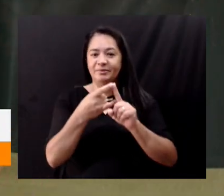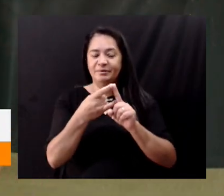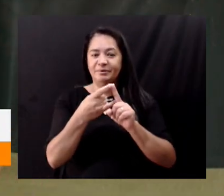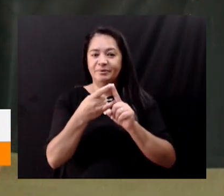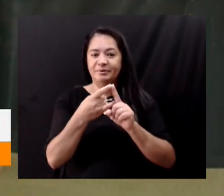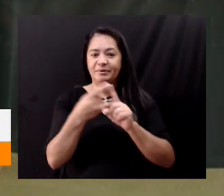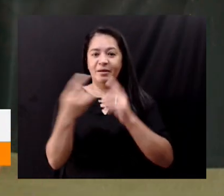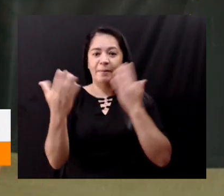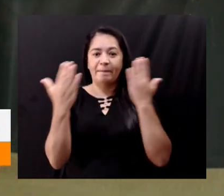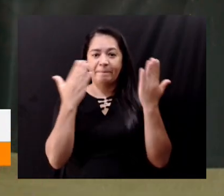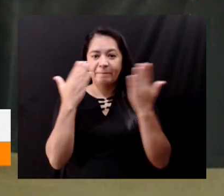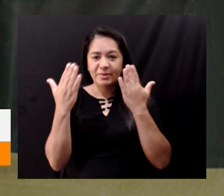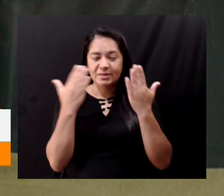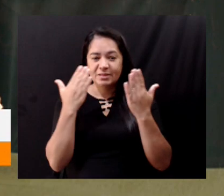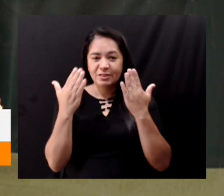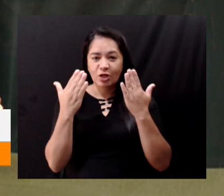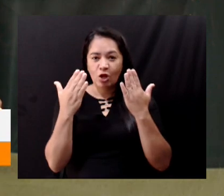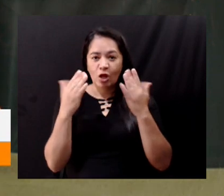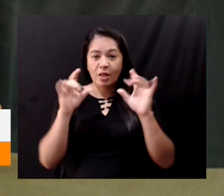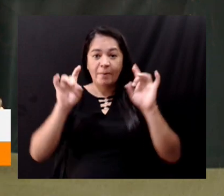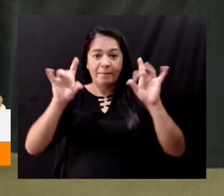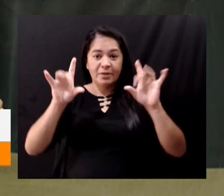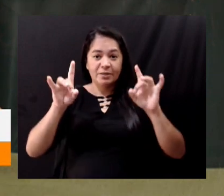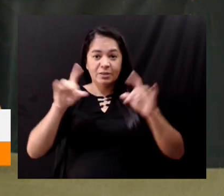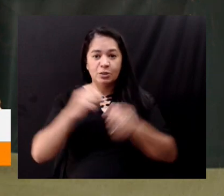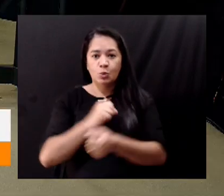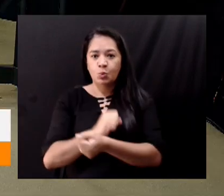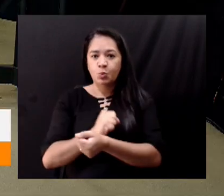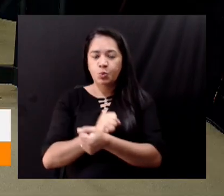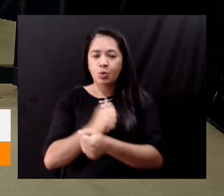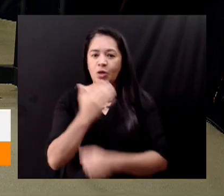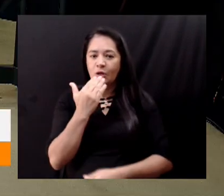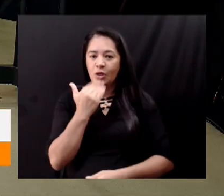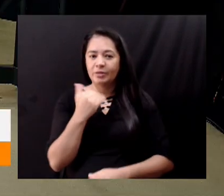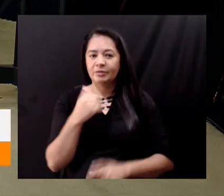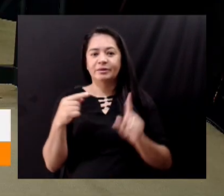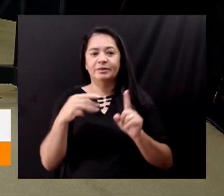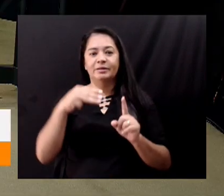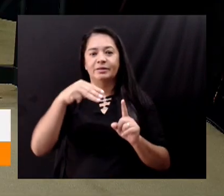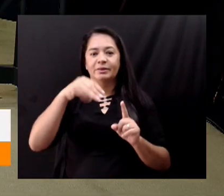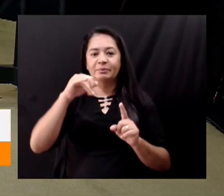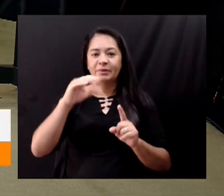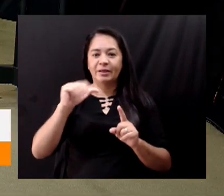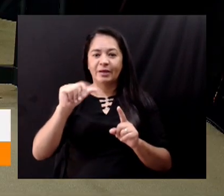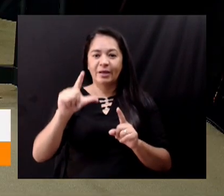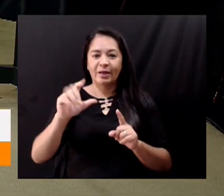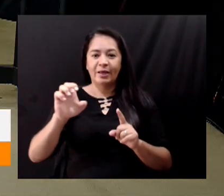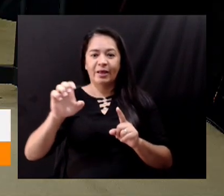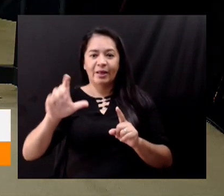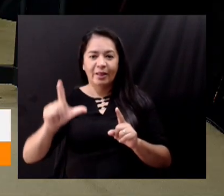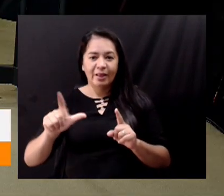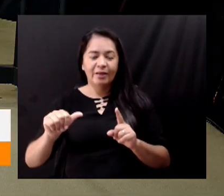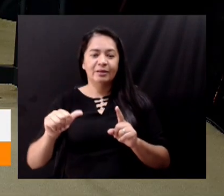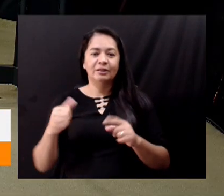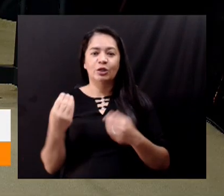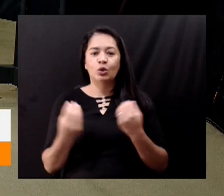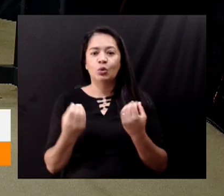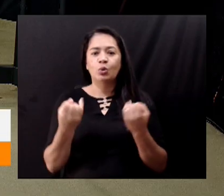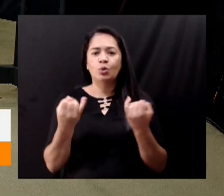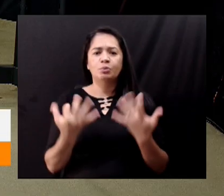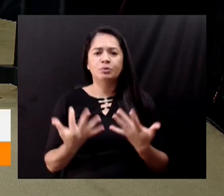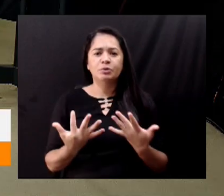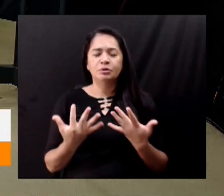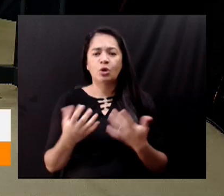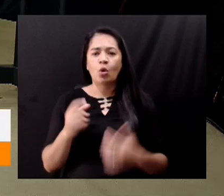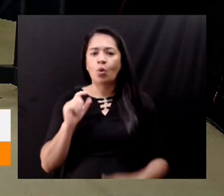em compulsão alimentar, a Micaela Miele, vai falar para a gente sobre o que acontece no nosso